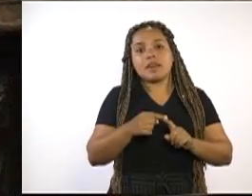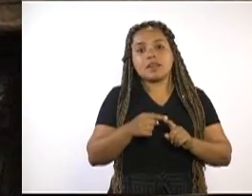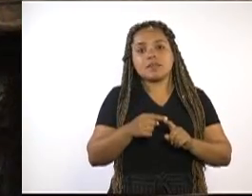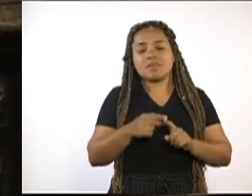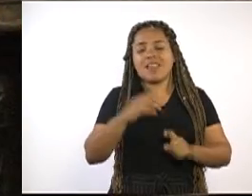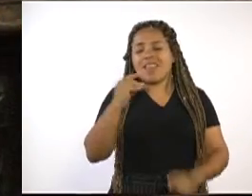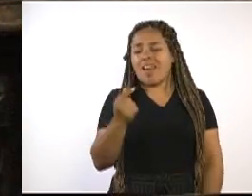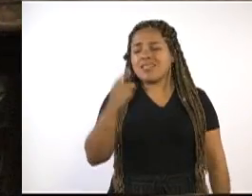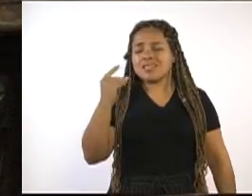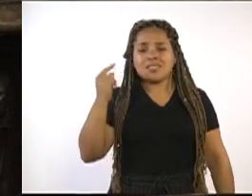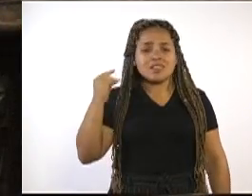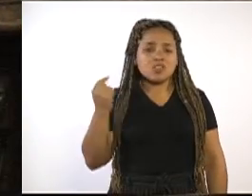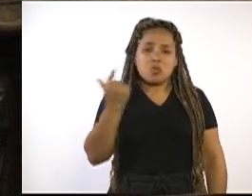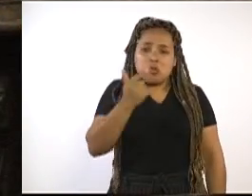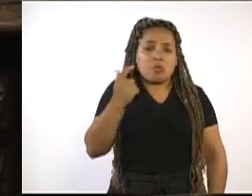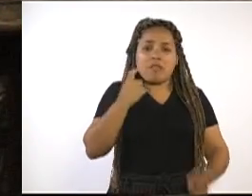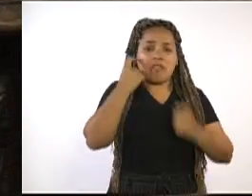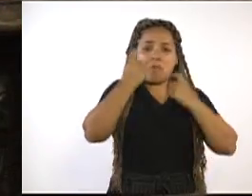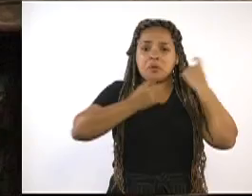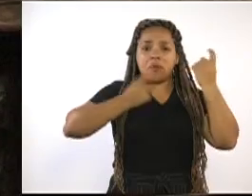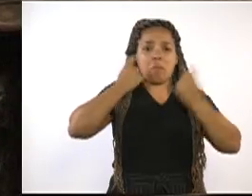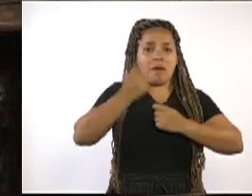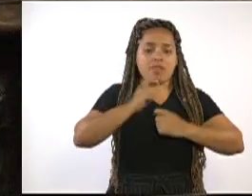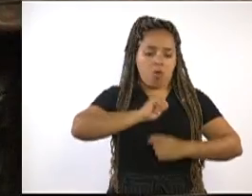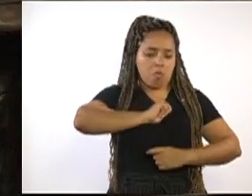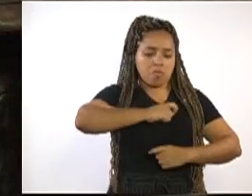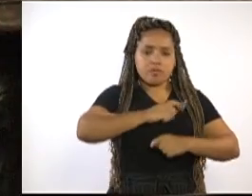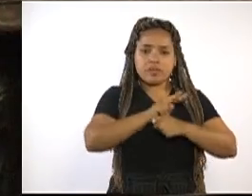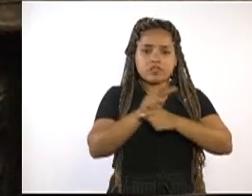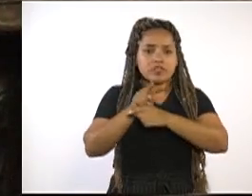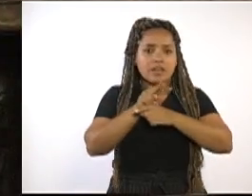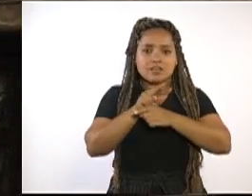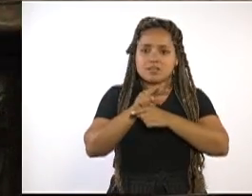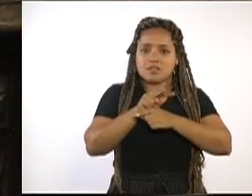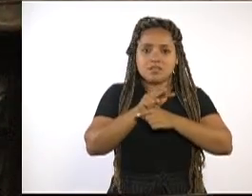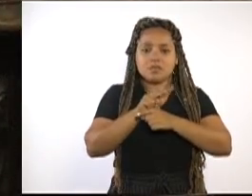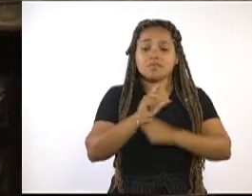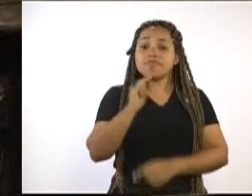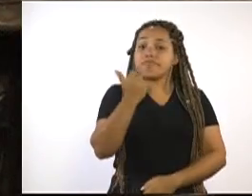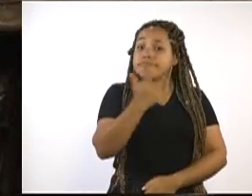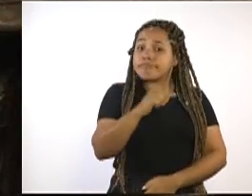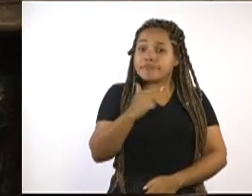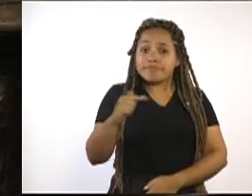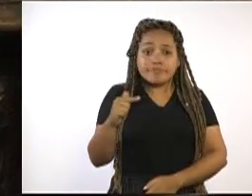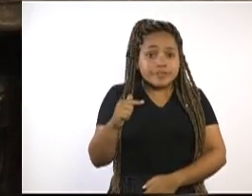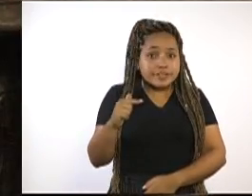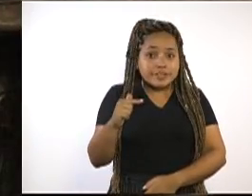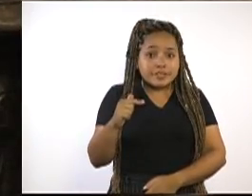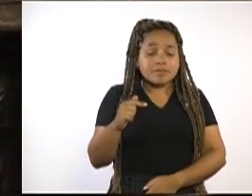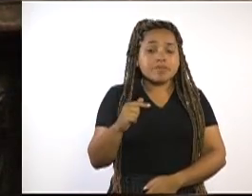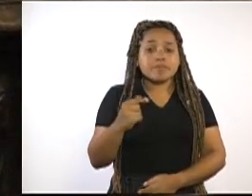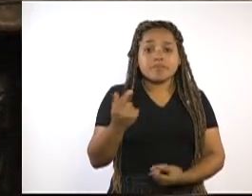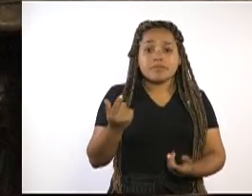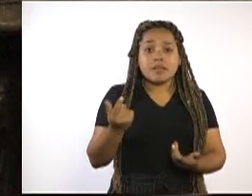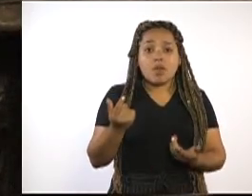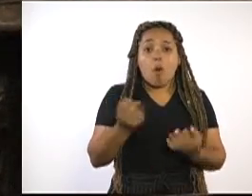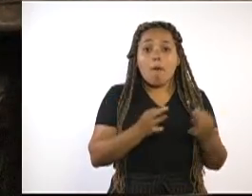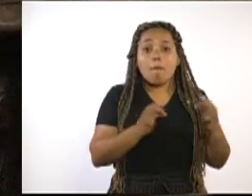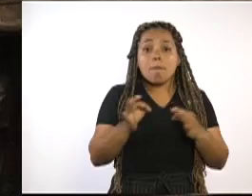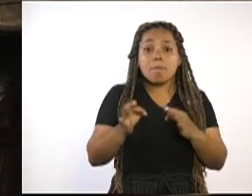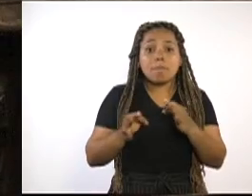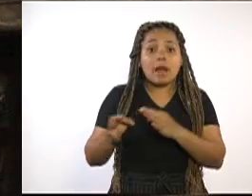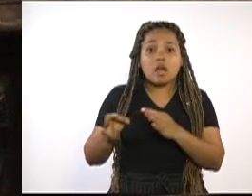teve preocupação de fiscalizar, não tinha, e não tínhamos por muito tempo um plano